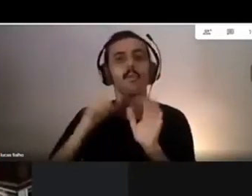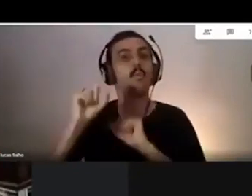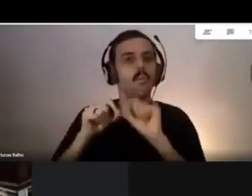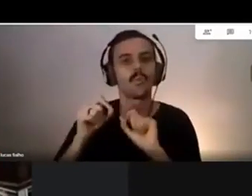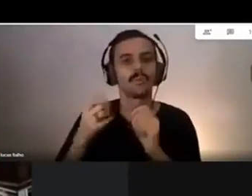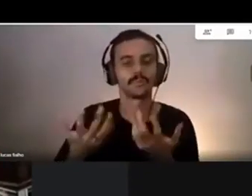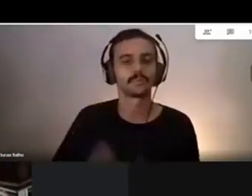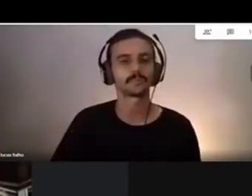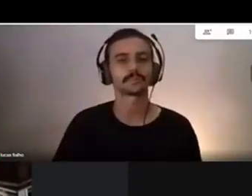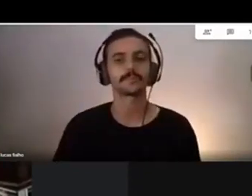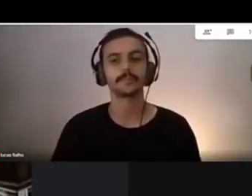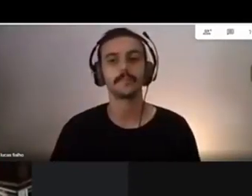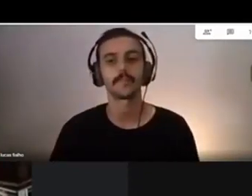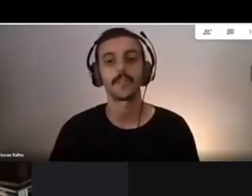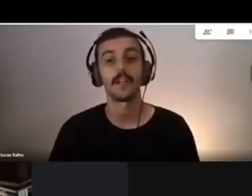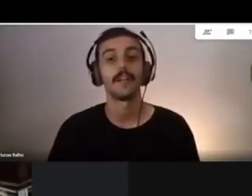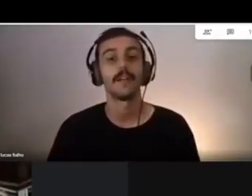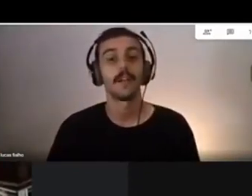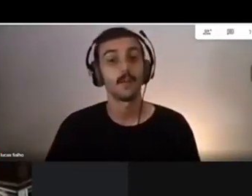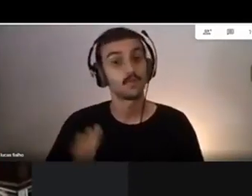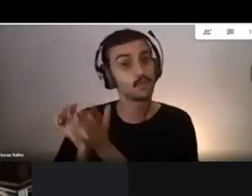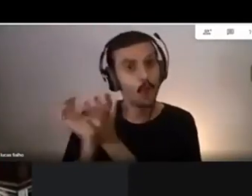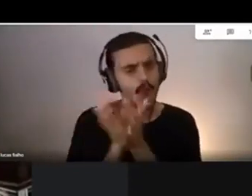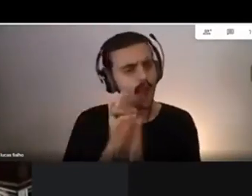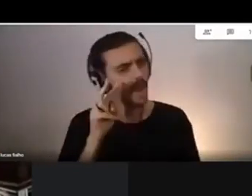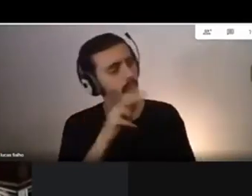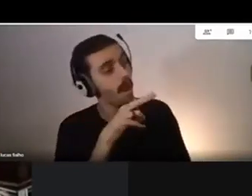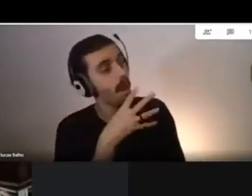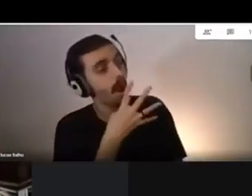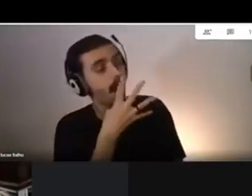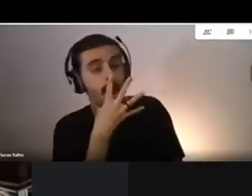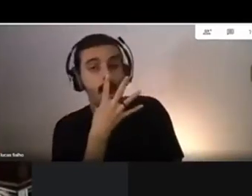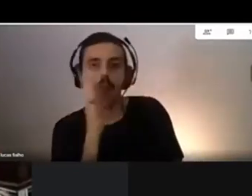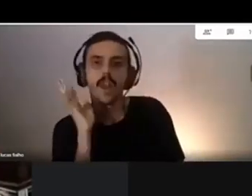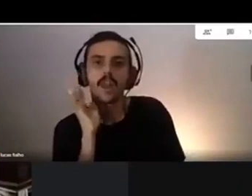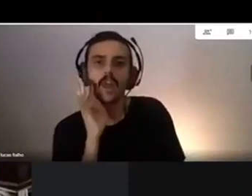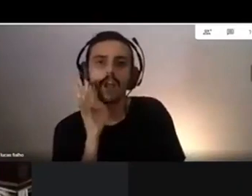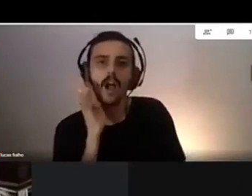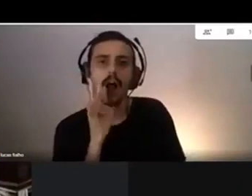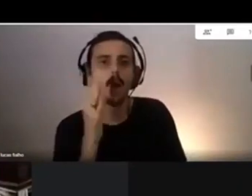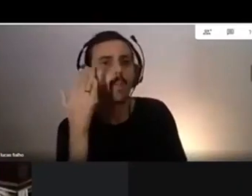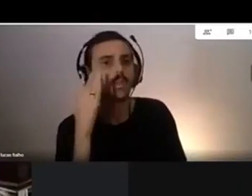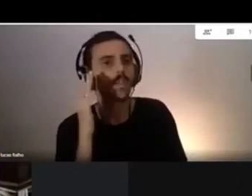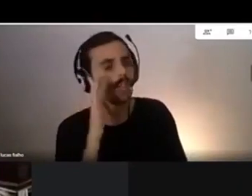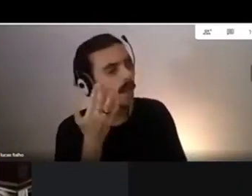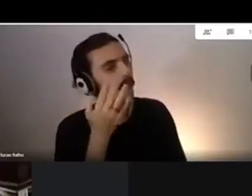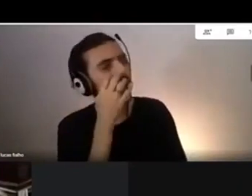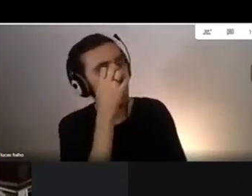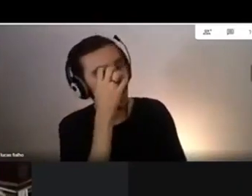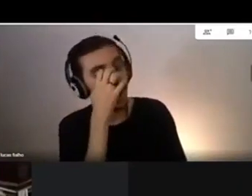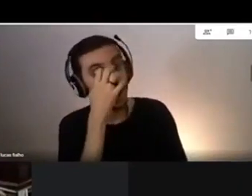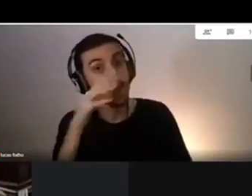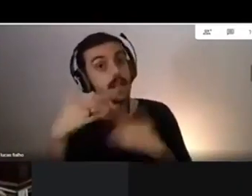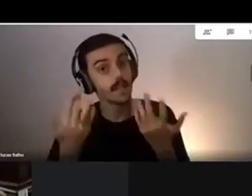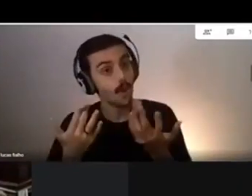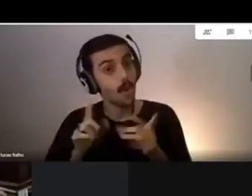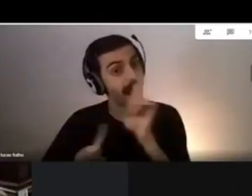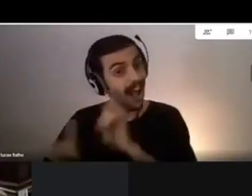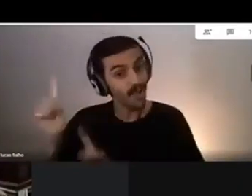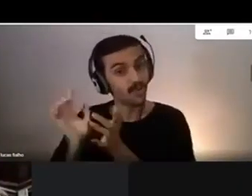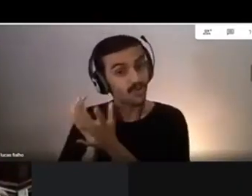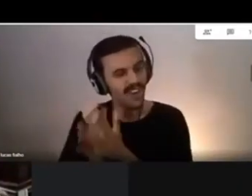ele trouxe, achando aquilo muito legal. Então, algumas pessoas disseram assim para ele: Nossa, Sam, tu é hilário.